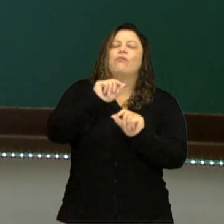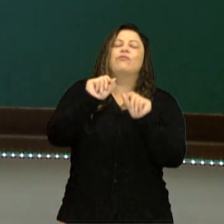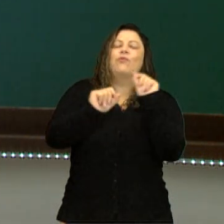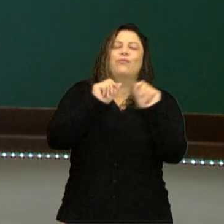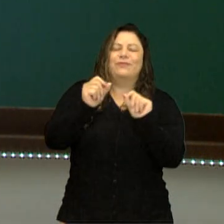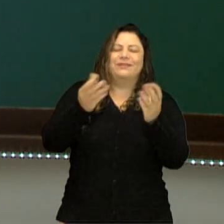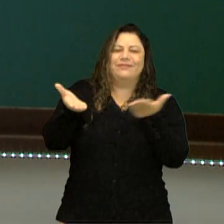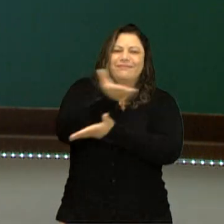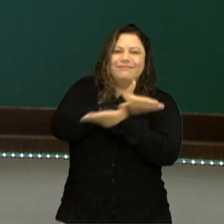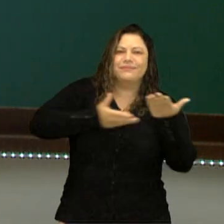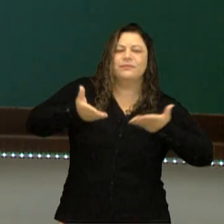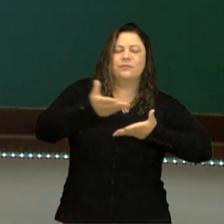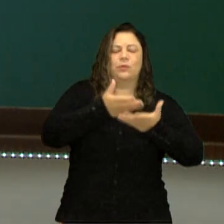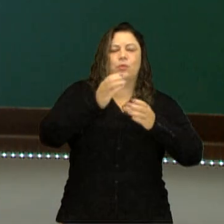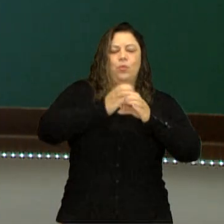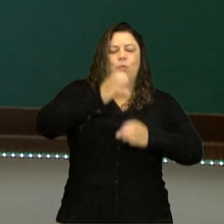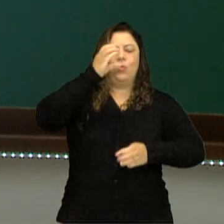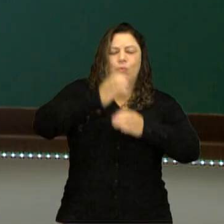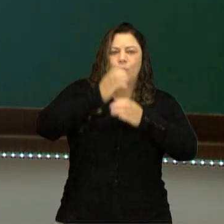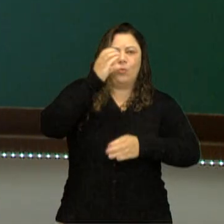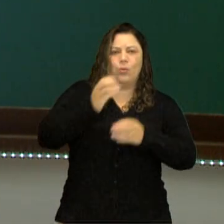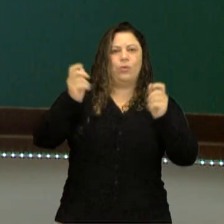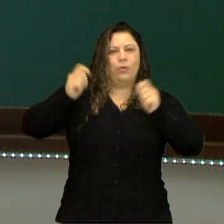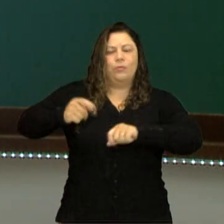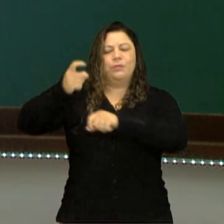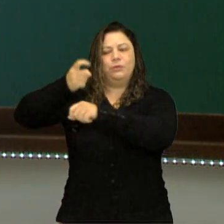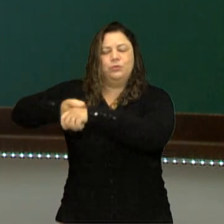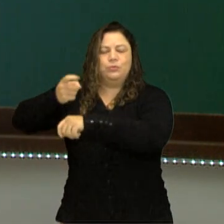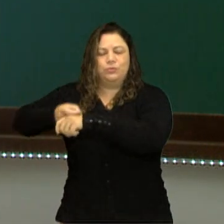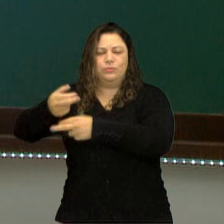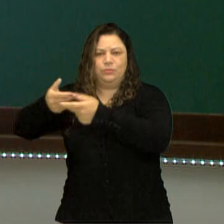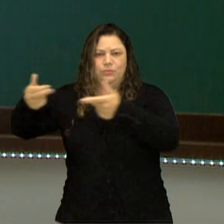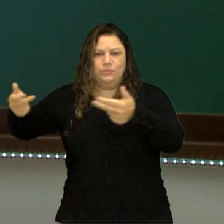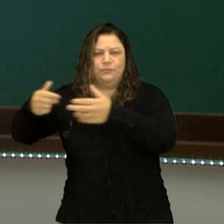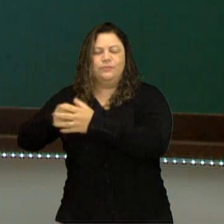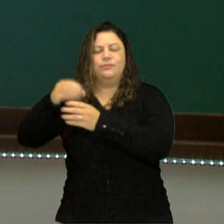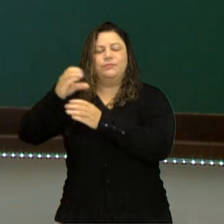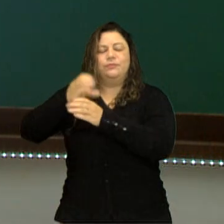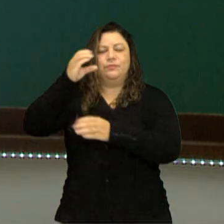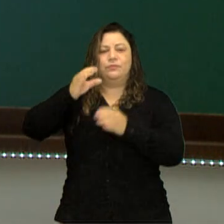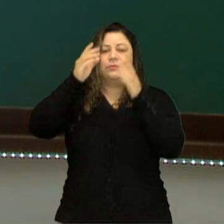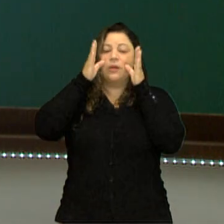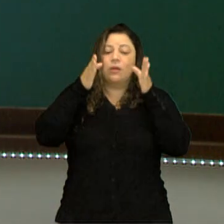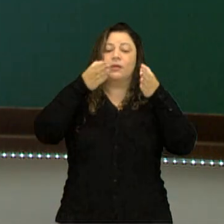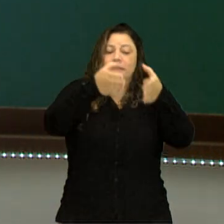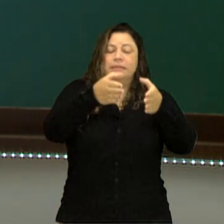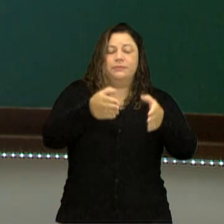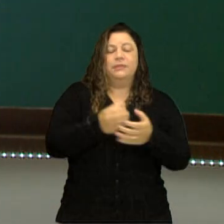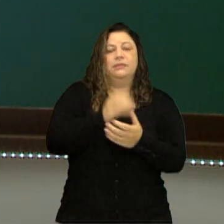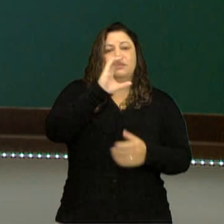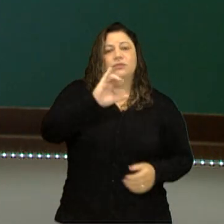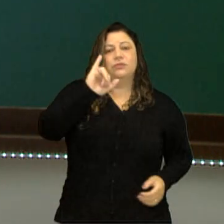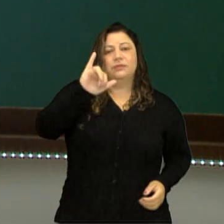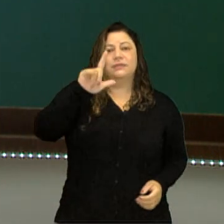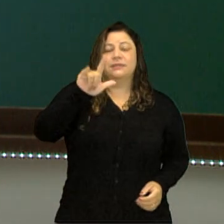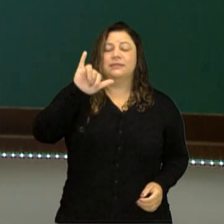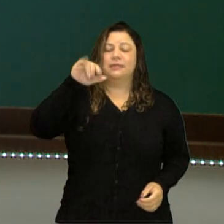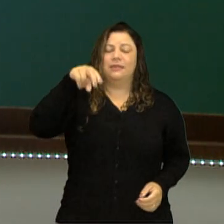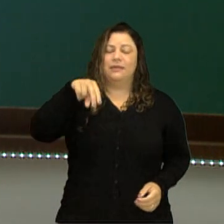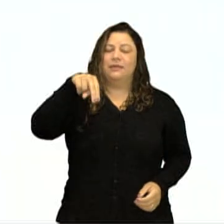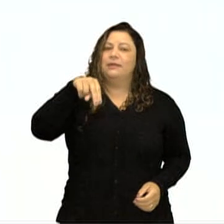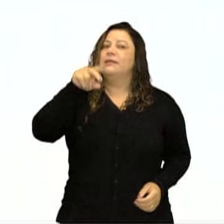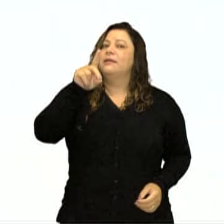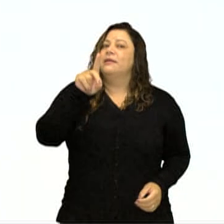e capacidade de sólidos, no caso específico do cilindro. Mas também a gente vai relembrar os conceitos de área